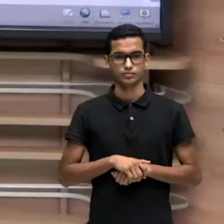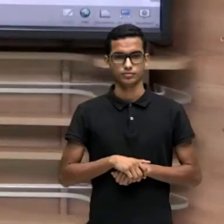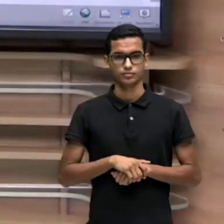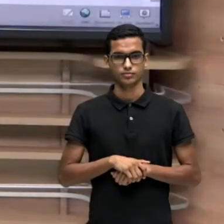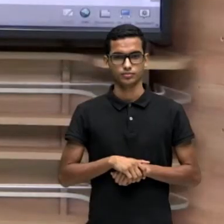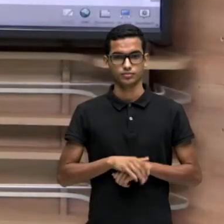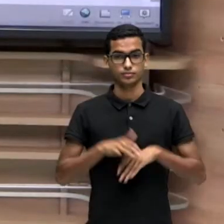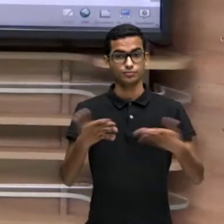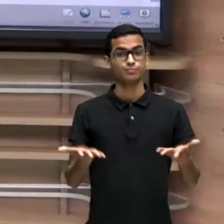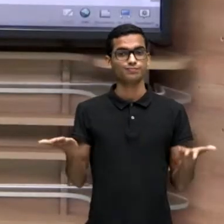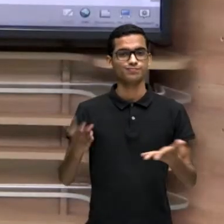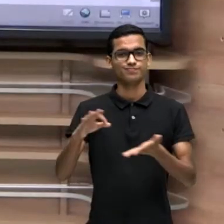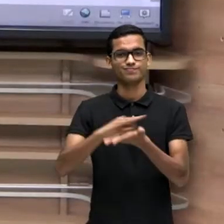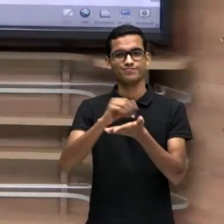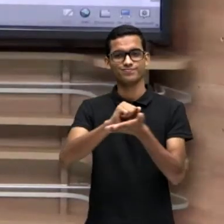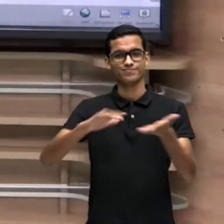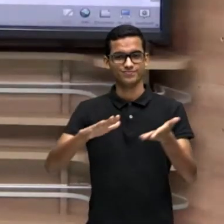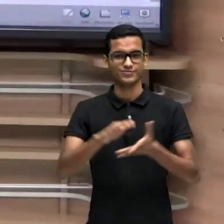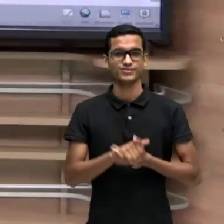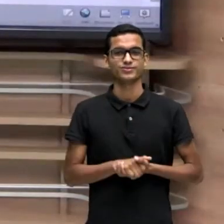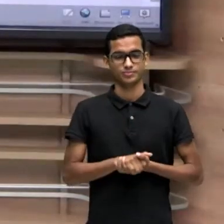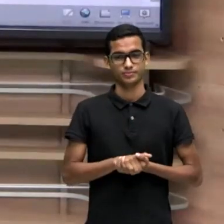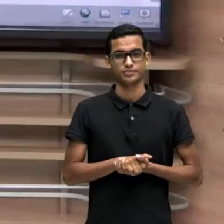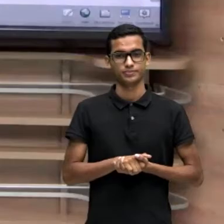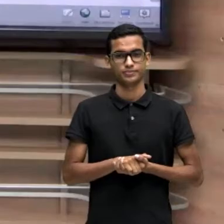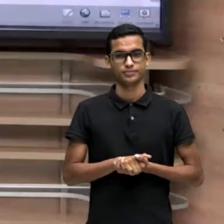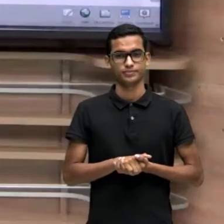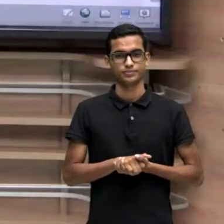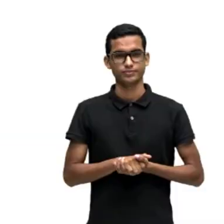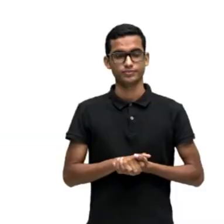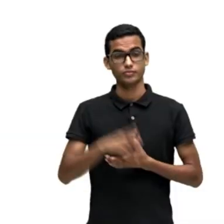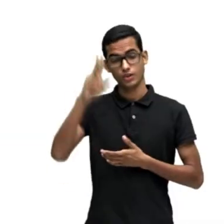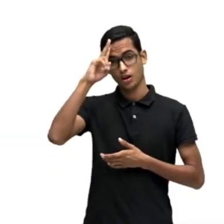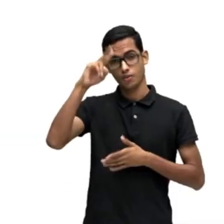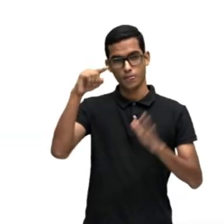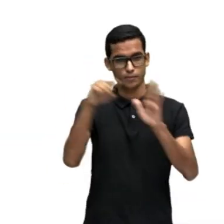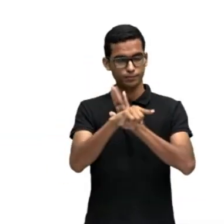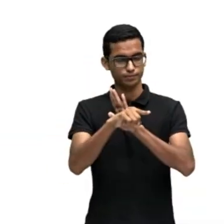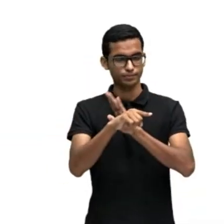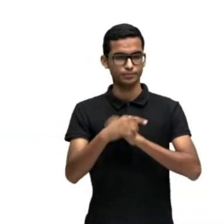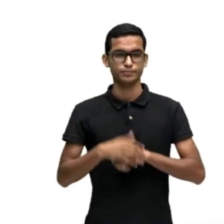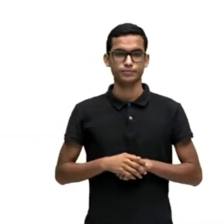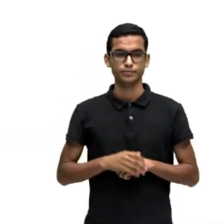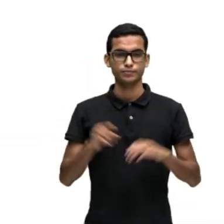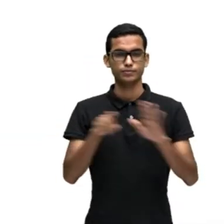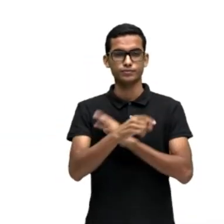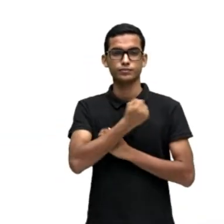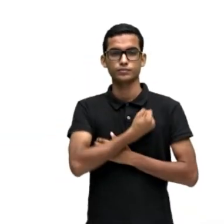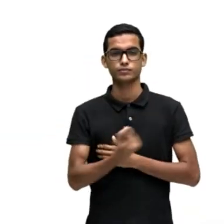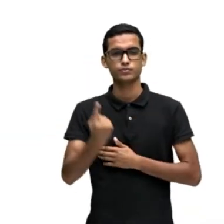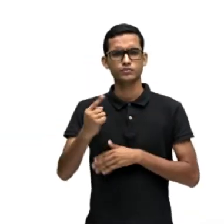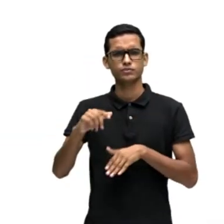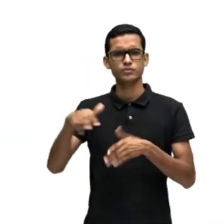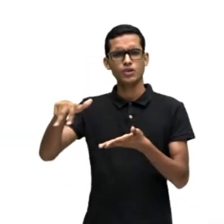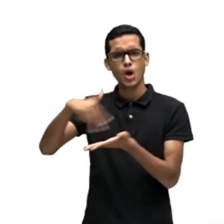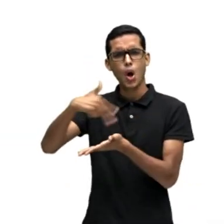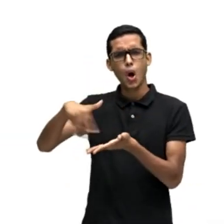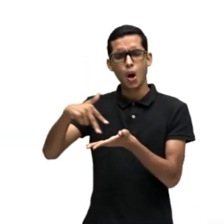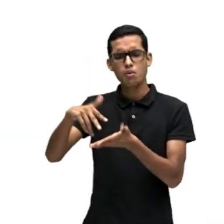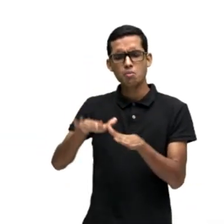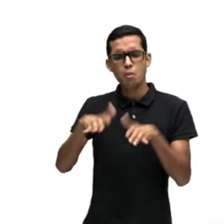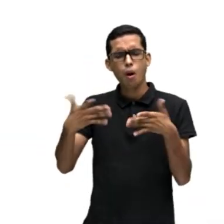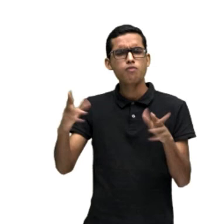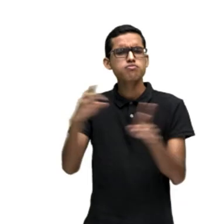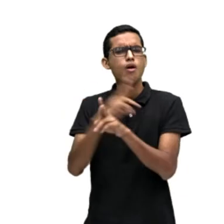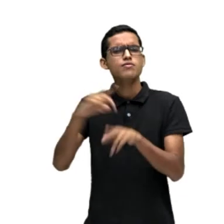Então vamos agora para a correção das nossas atividades. Vamos lembrar as nossas questões? Vamos lá. A primeira questão era: qual a relação que